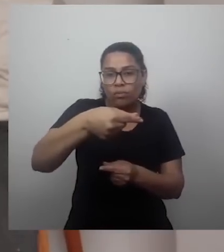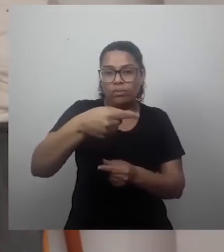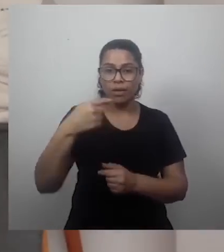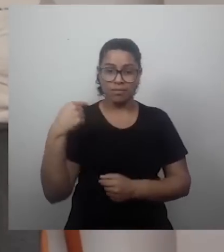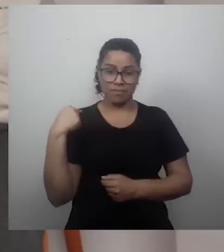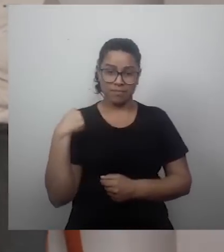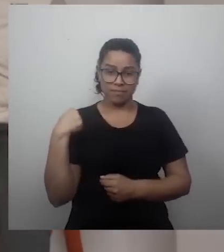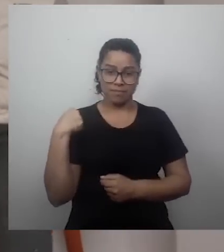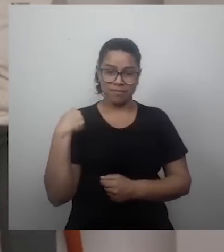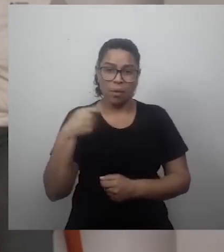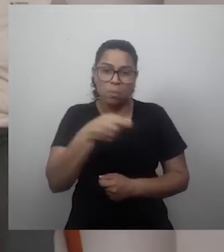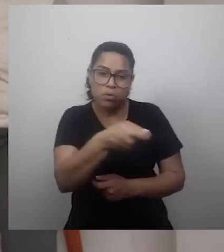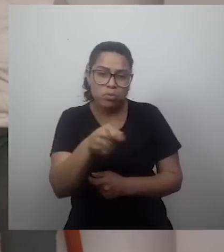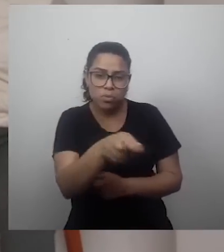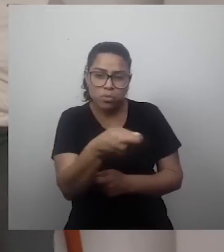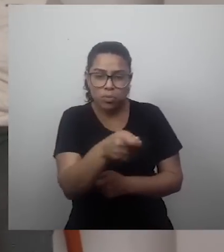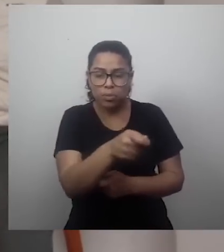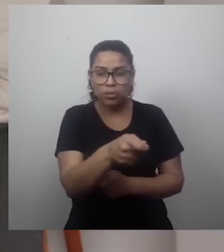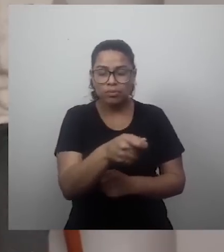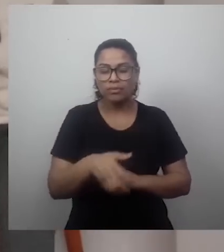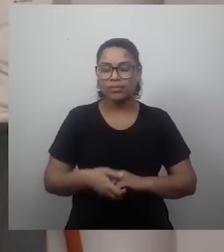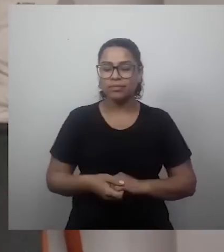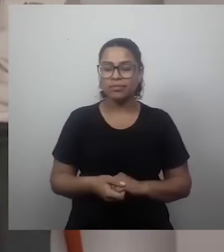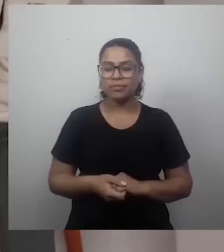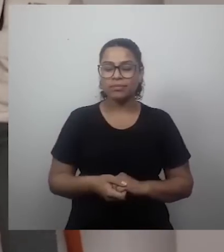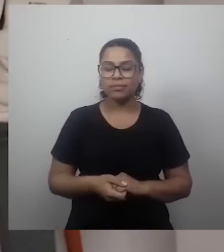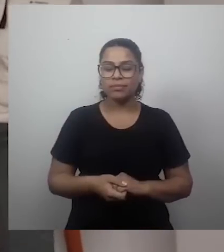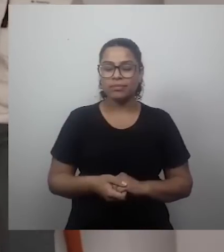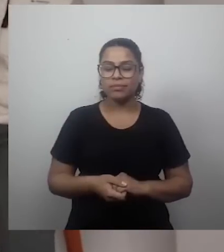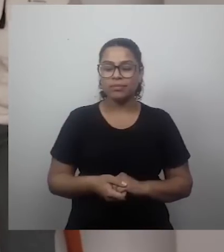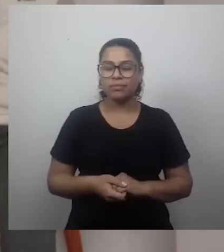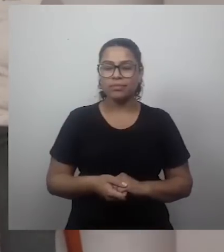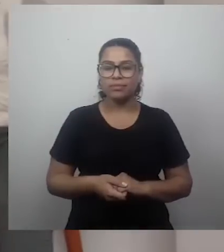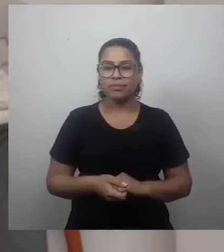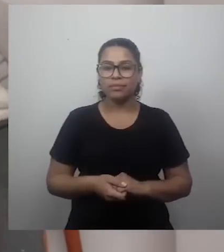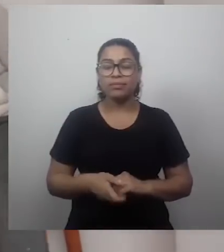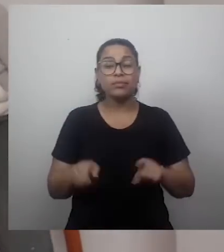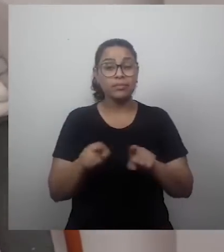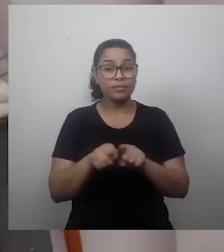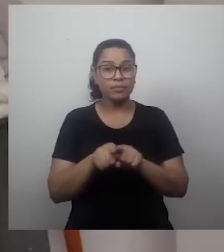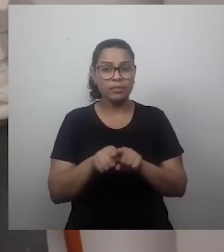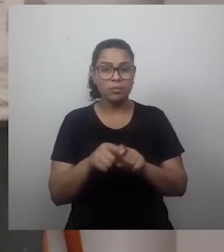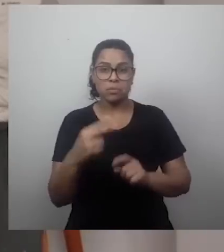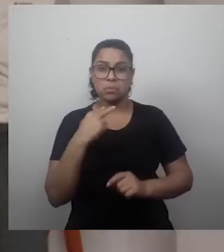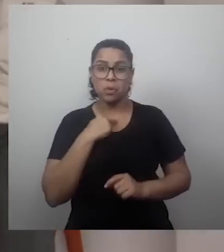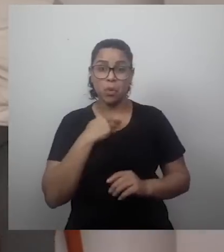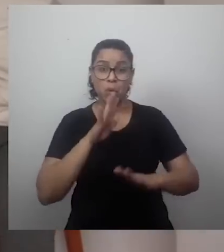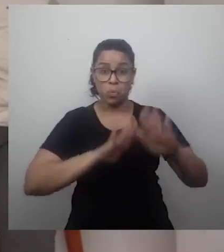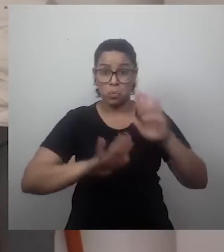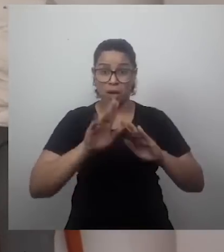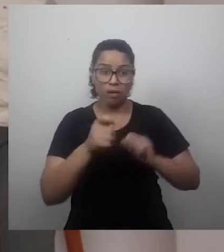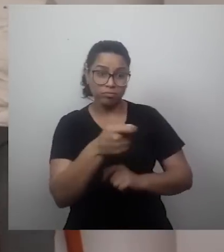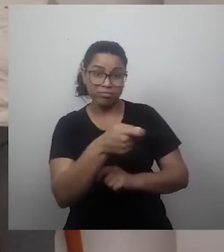no tronco do adversário, ao mesmo tempo em que você evita ser tocado por ele.